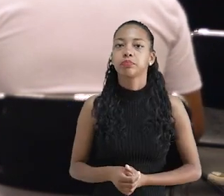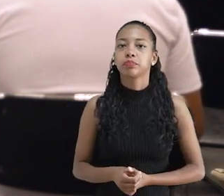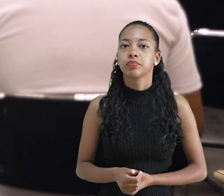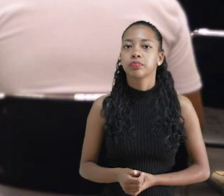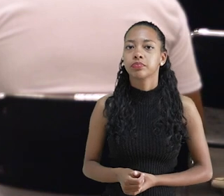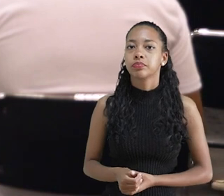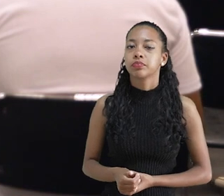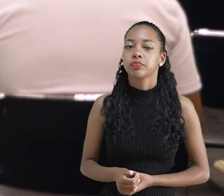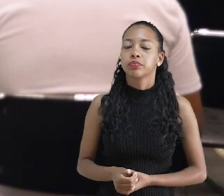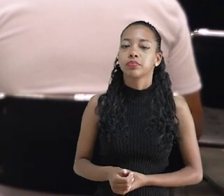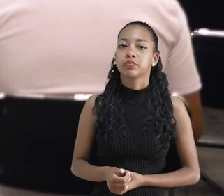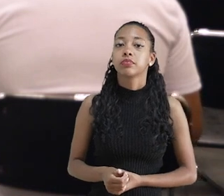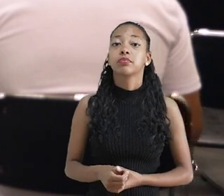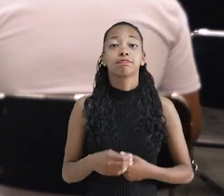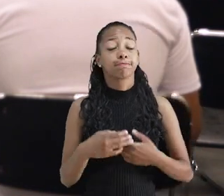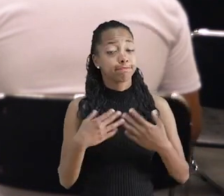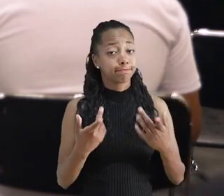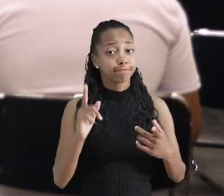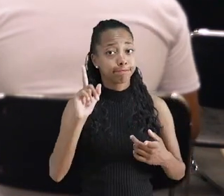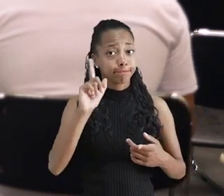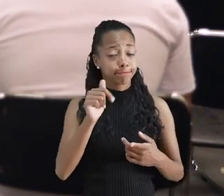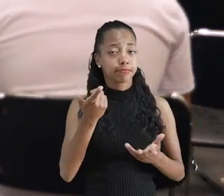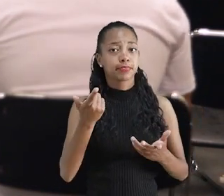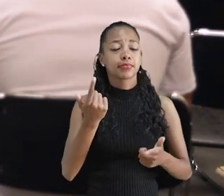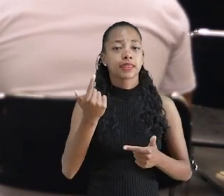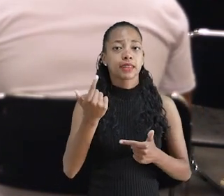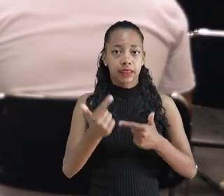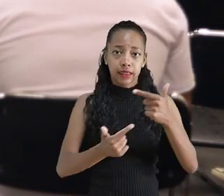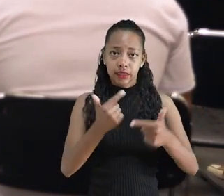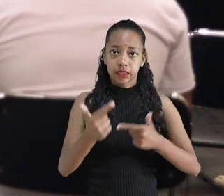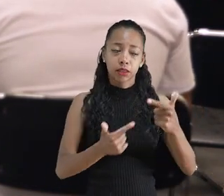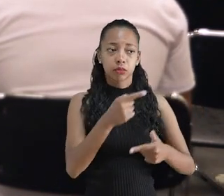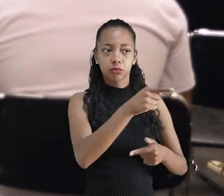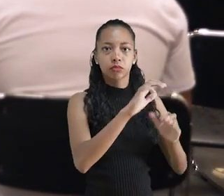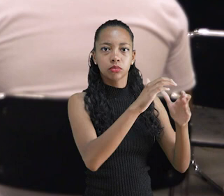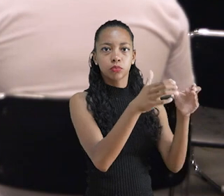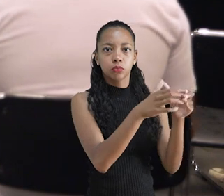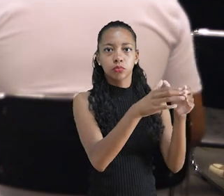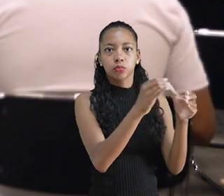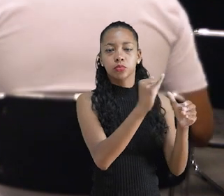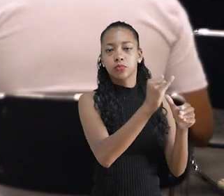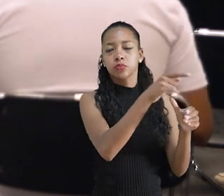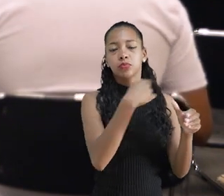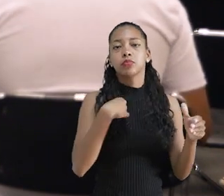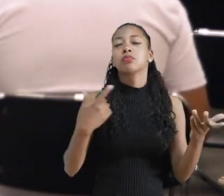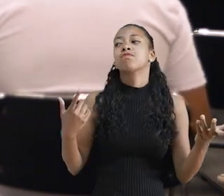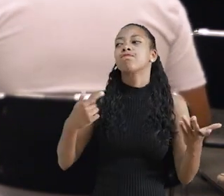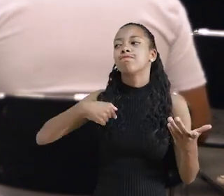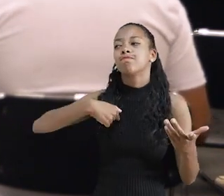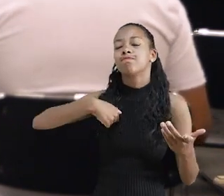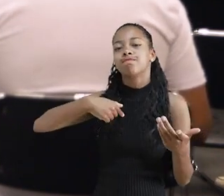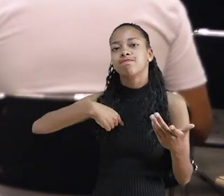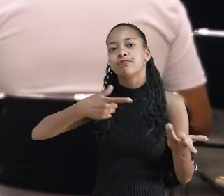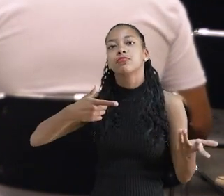finalista e é um trabalho sendo feito por eles que também citam ali o tela fme como eh responsável também né dele